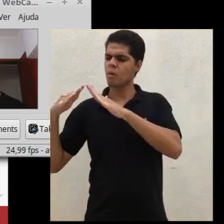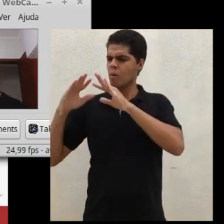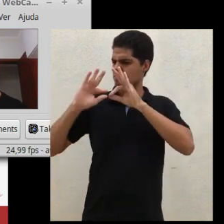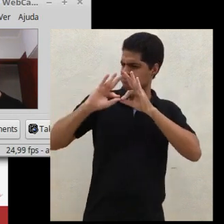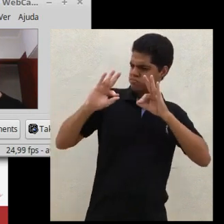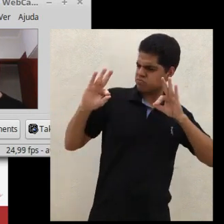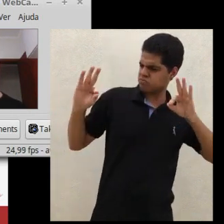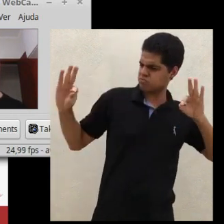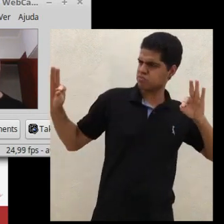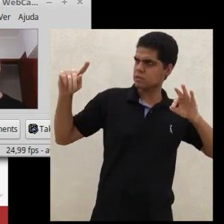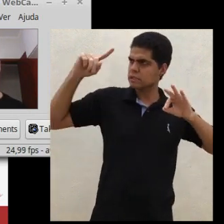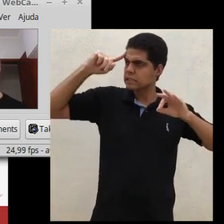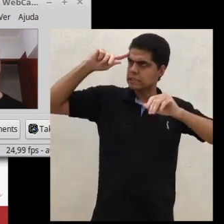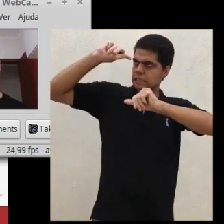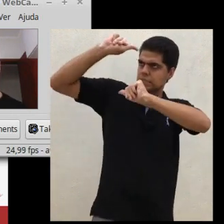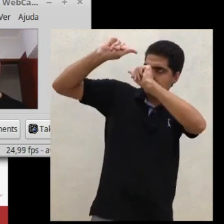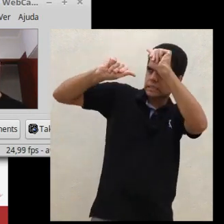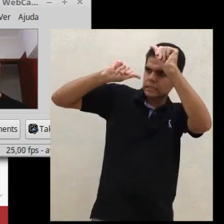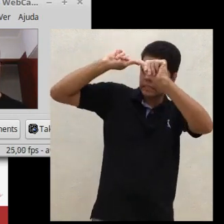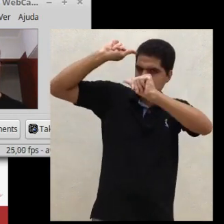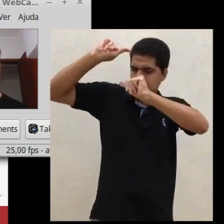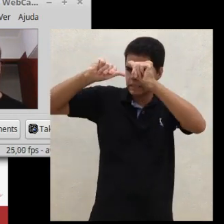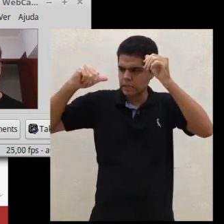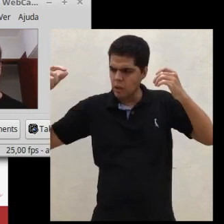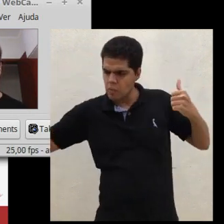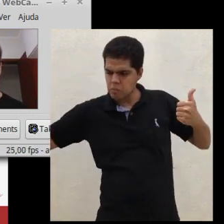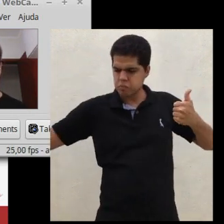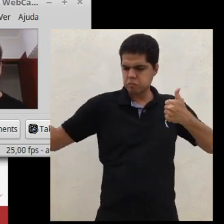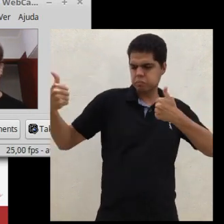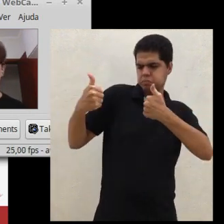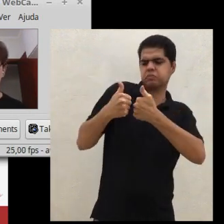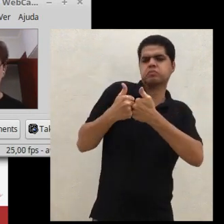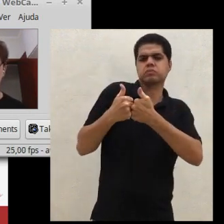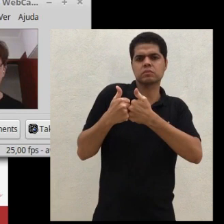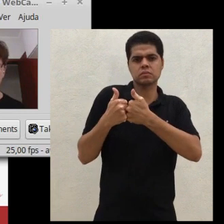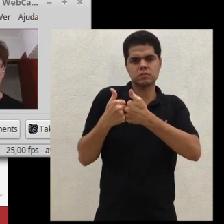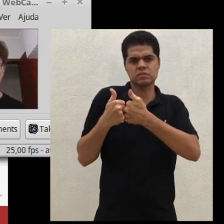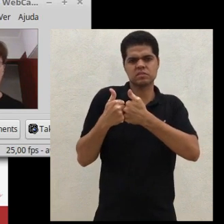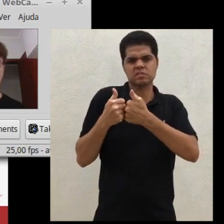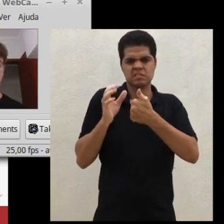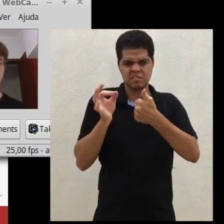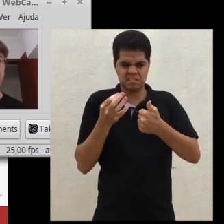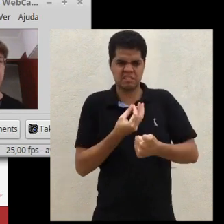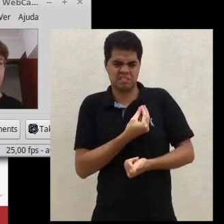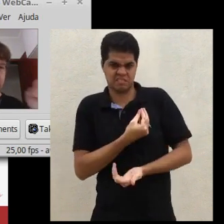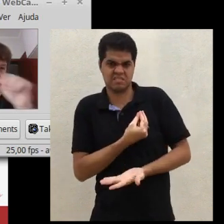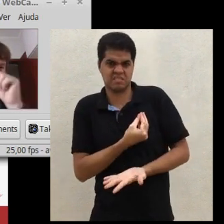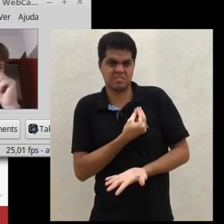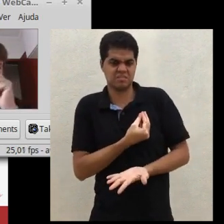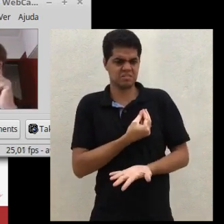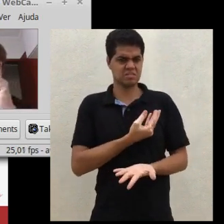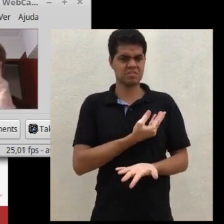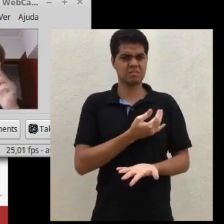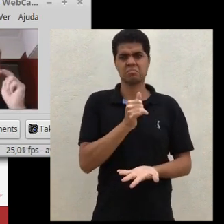ser longe e passa a ser uma coisa perto para você? Será que existe isso? Será que a gente pode pensar nesses